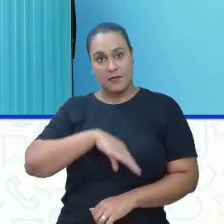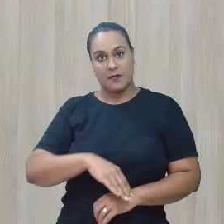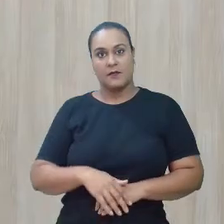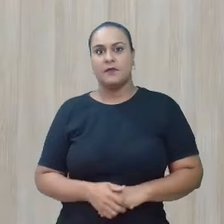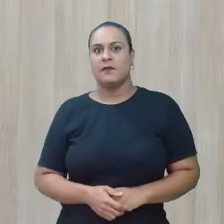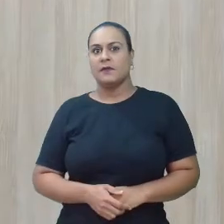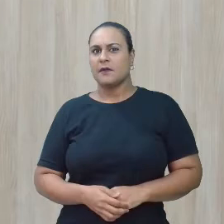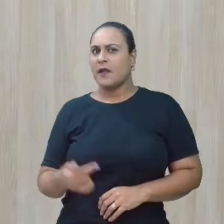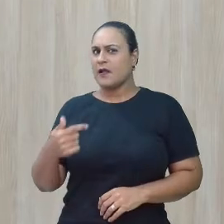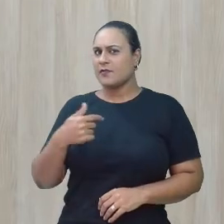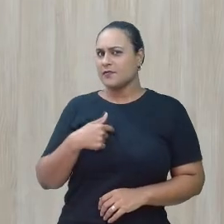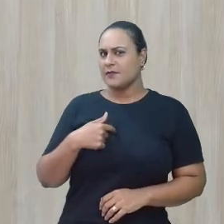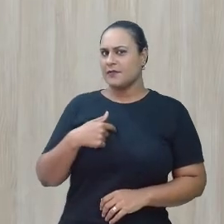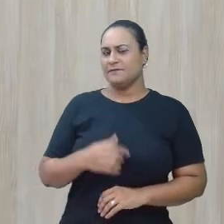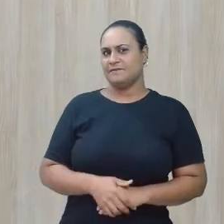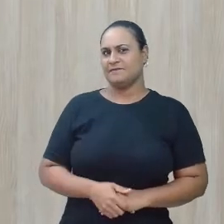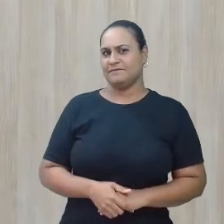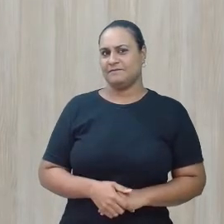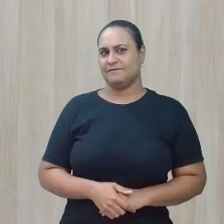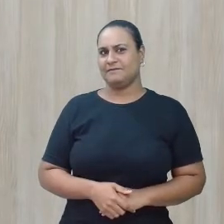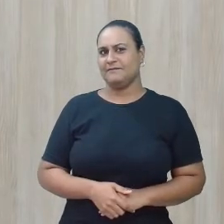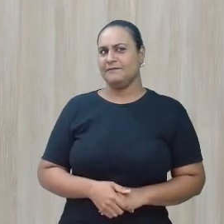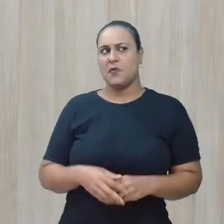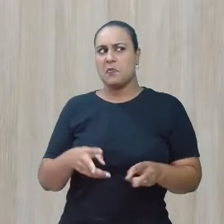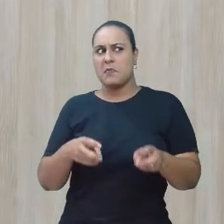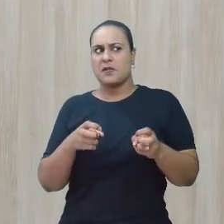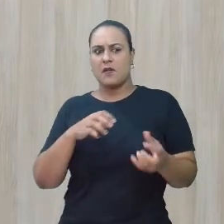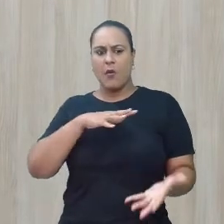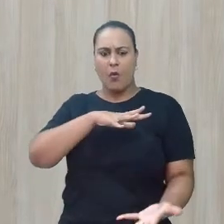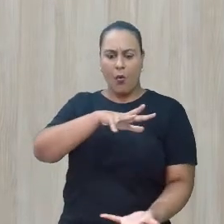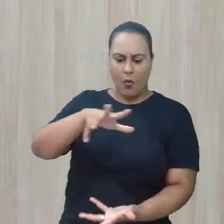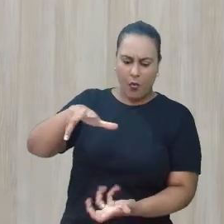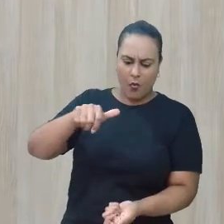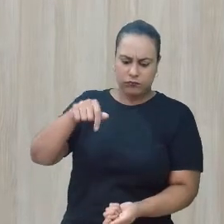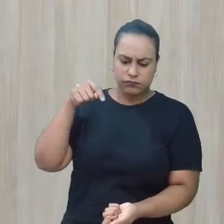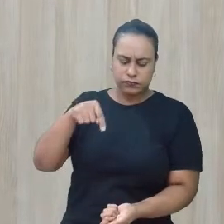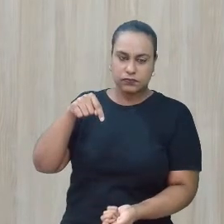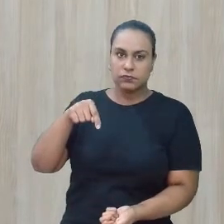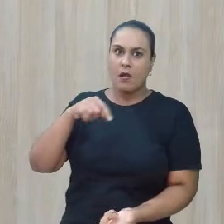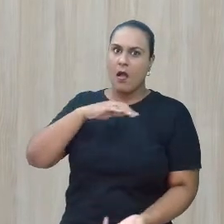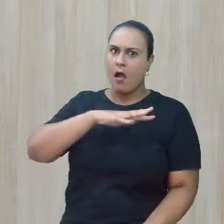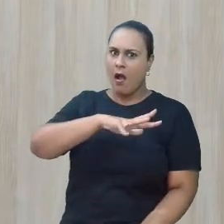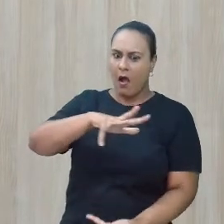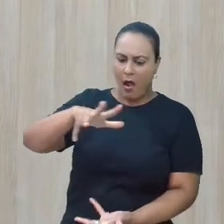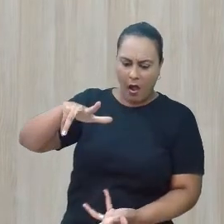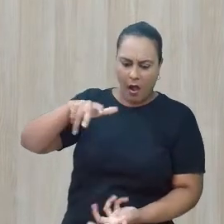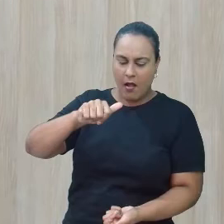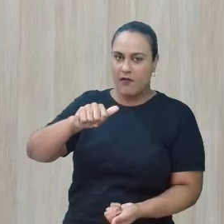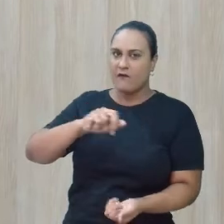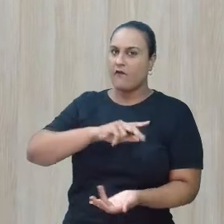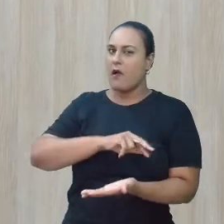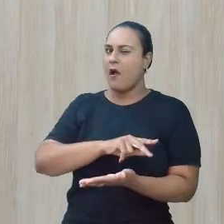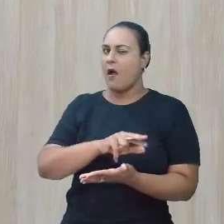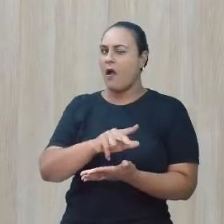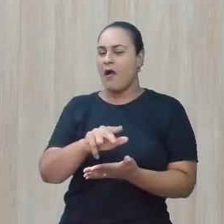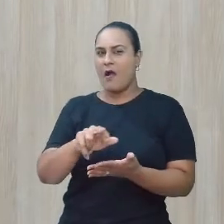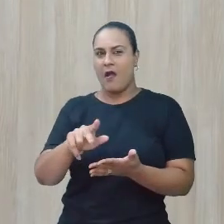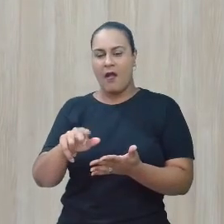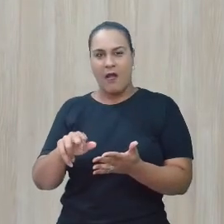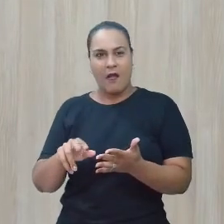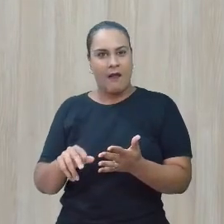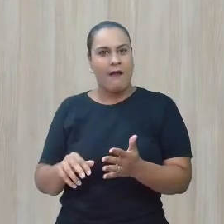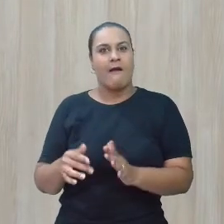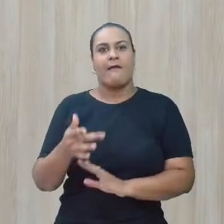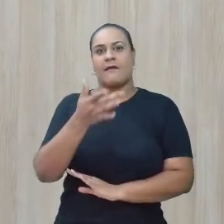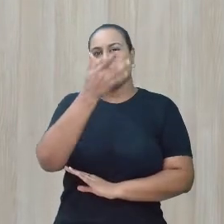no nosso mundinho, sem olhar para o mundo todo. O mundo é um lugar muito grande, tá certo? E tem milhões, bilhões de